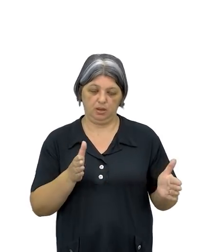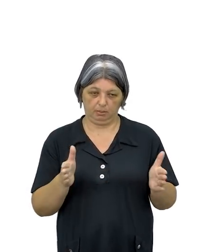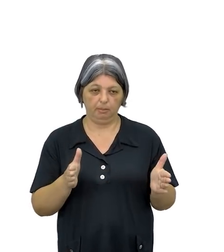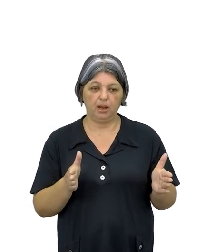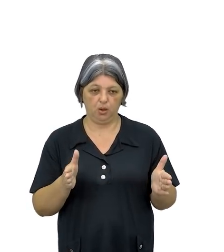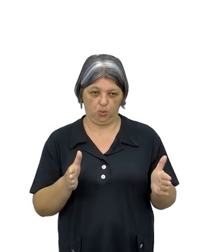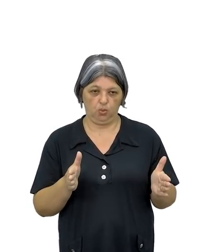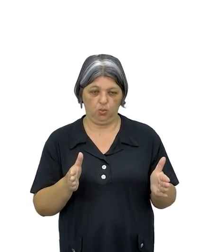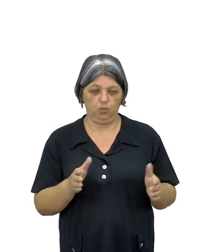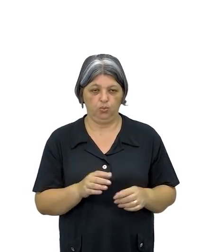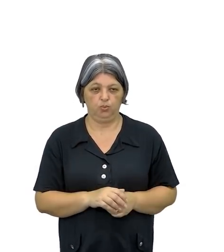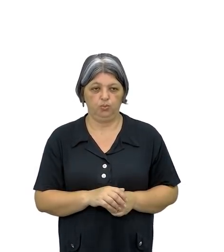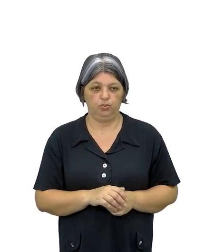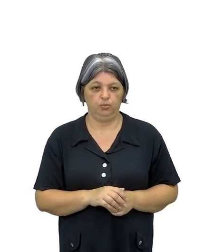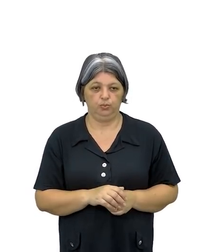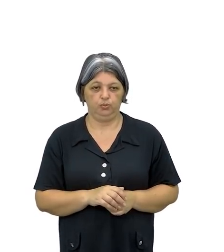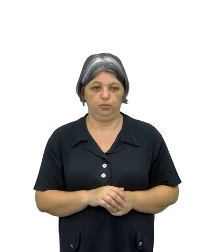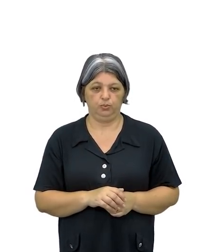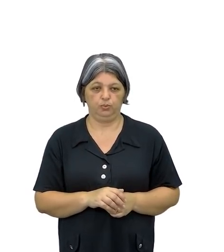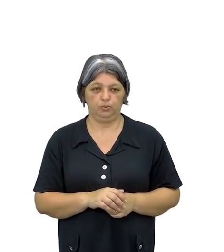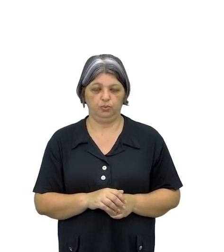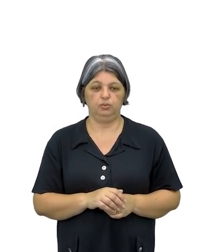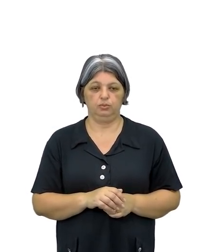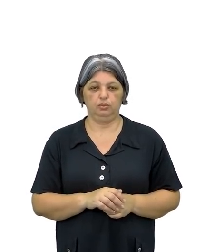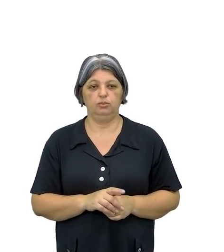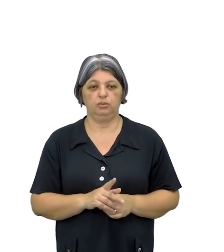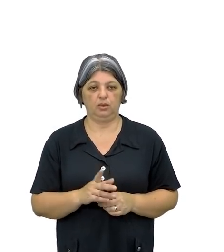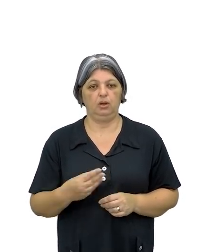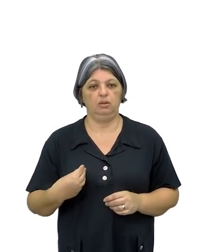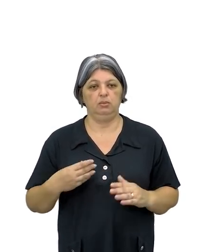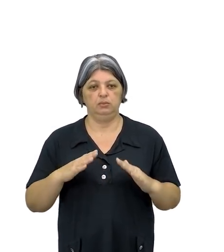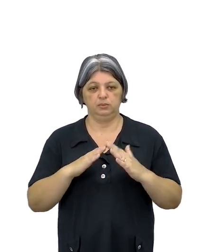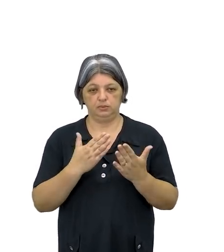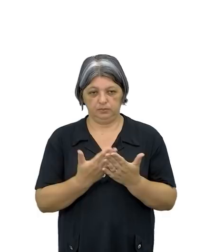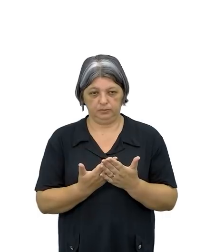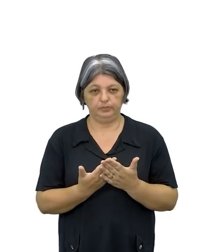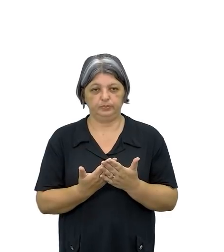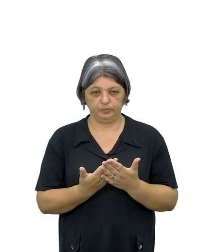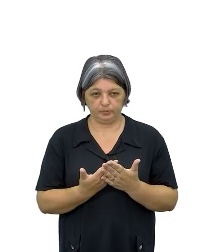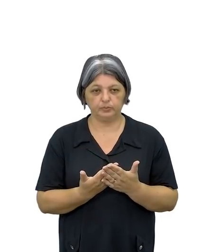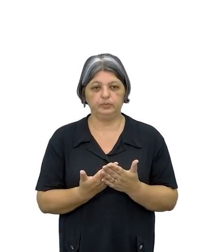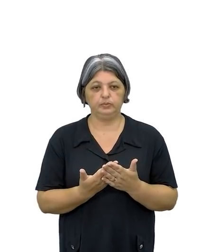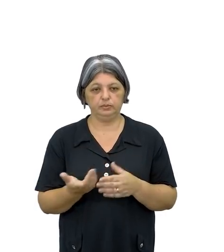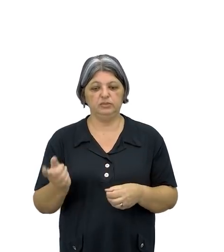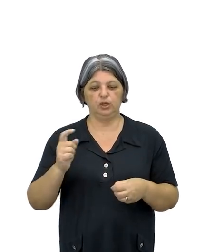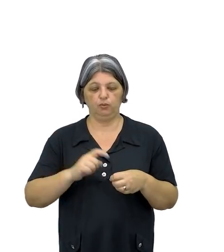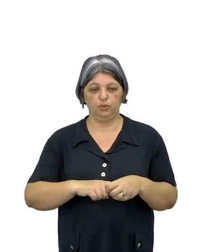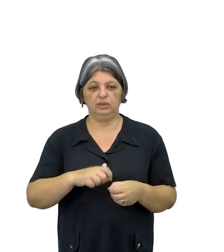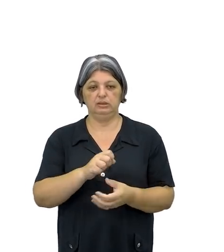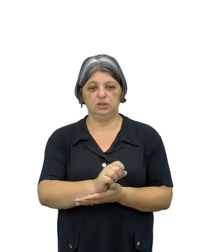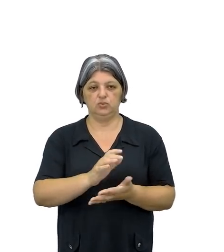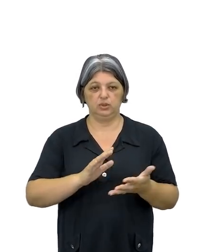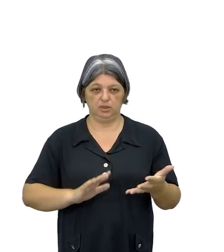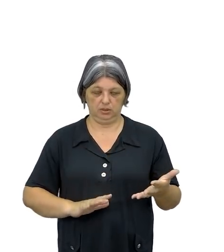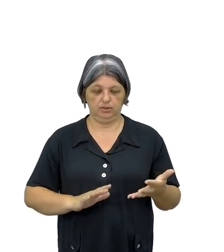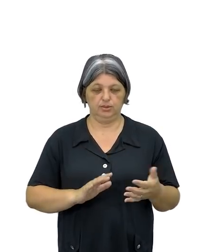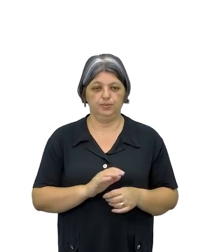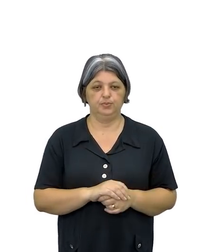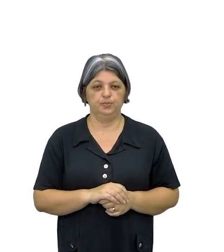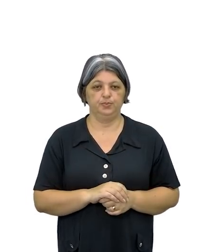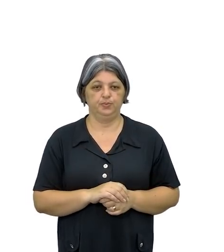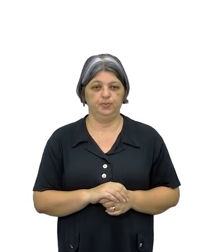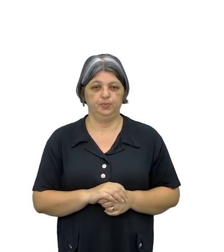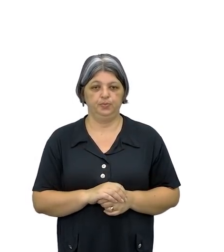que vocês estarão aí nas vossas escolas, que é o período de retomada das atividades, e, como mostra aqui